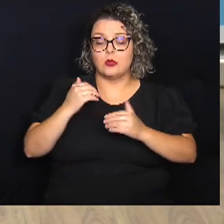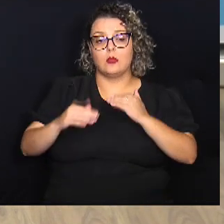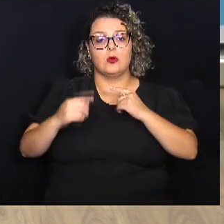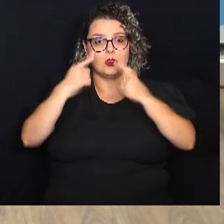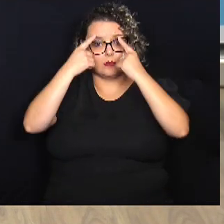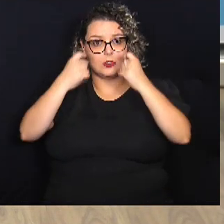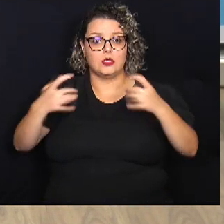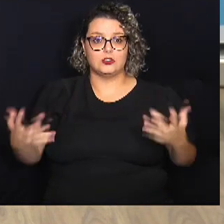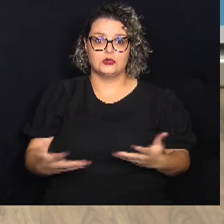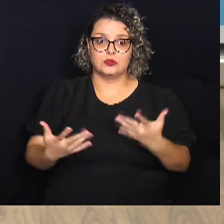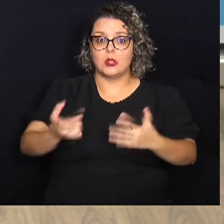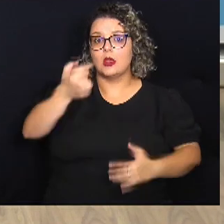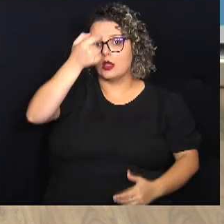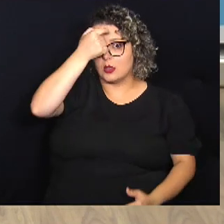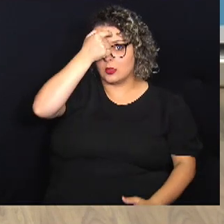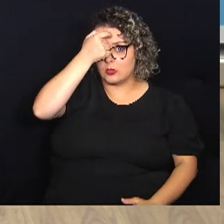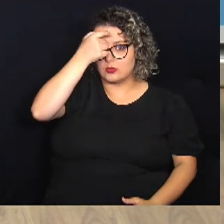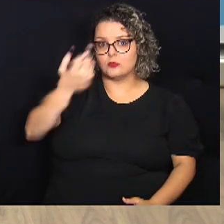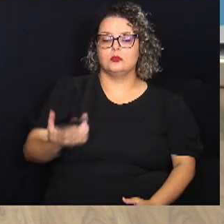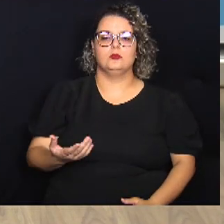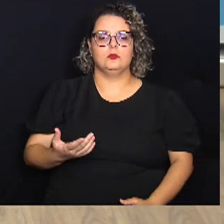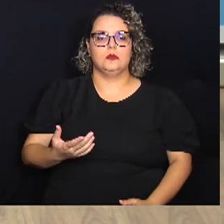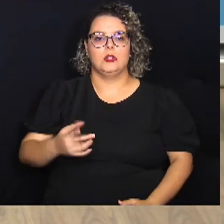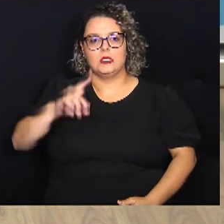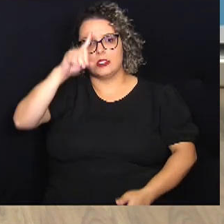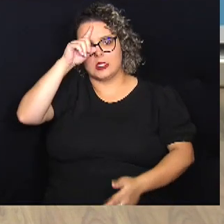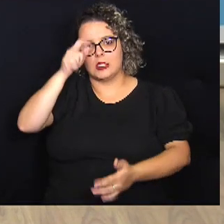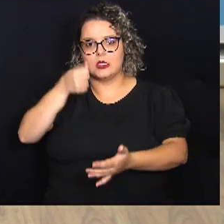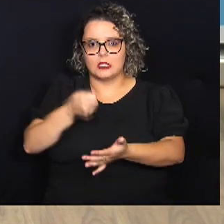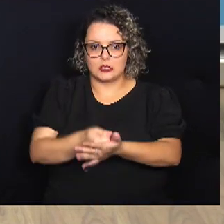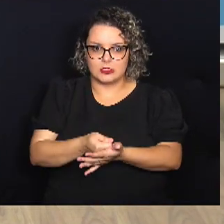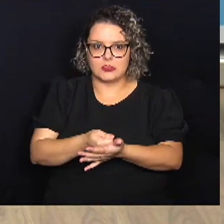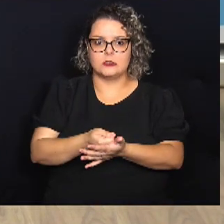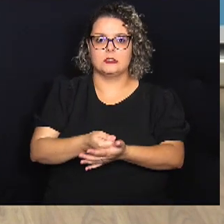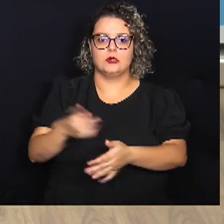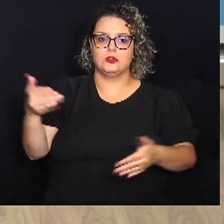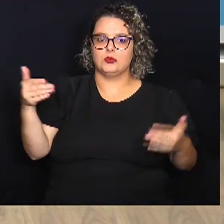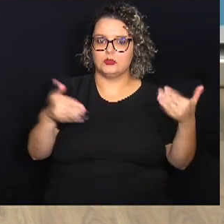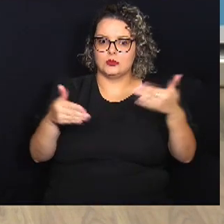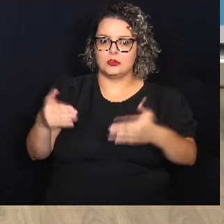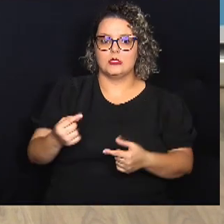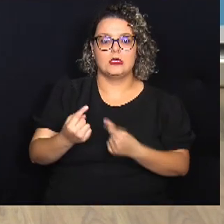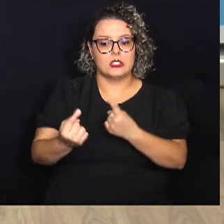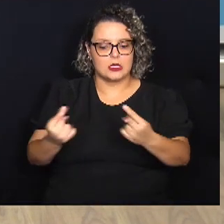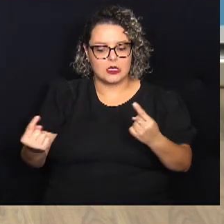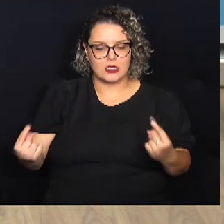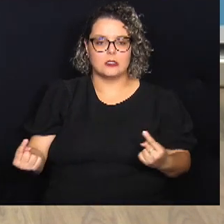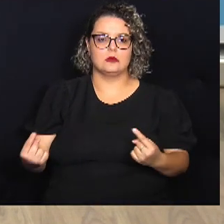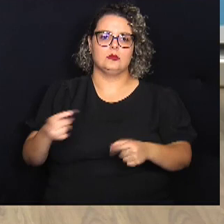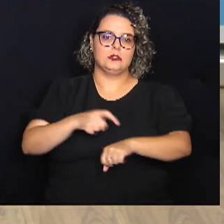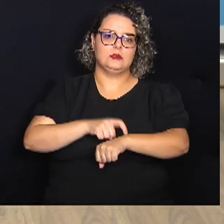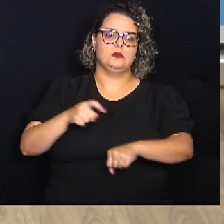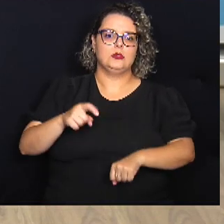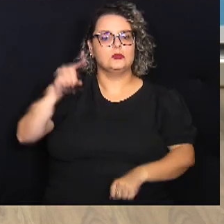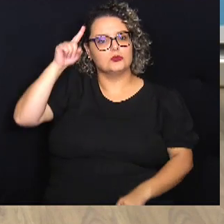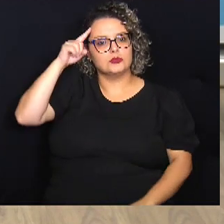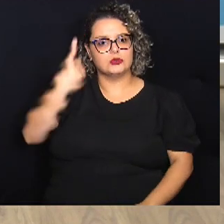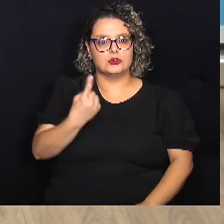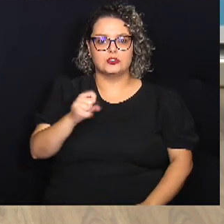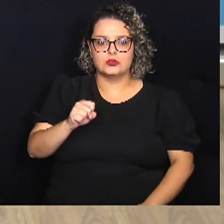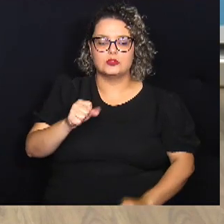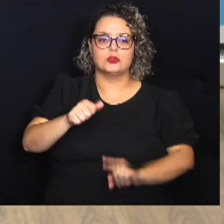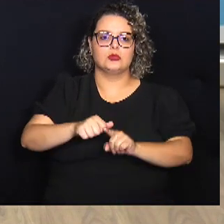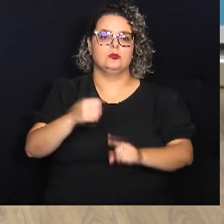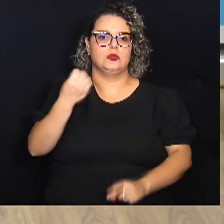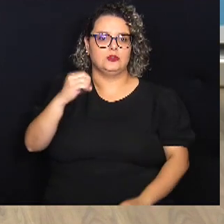claro, a conscientização e a tomada de decisões dos participantes em cada uma dessas situações. No dia 18 de outubro, a gente